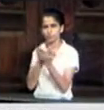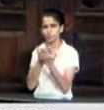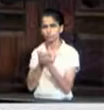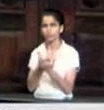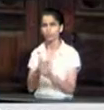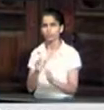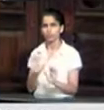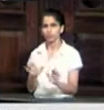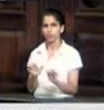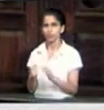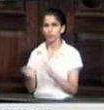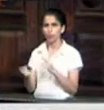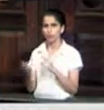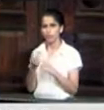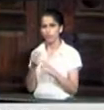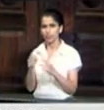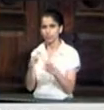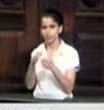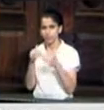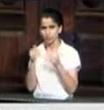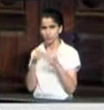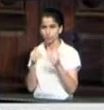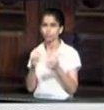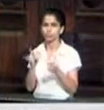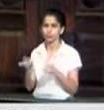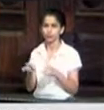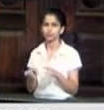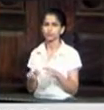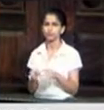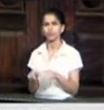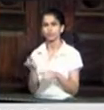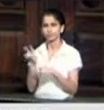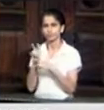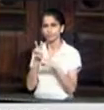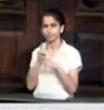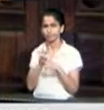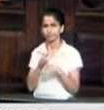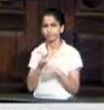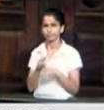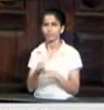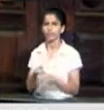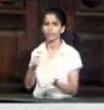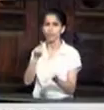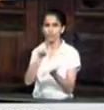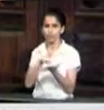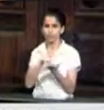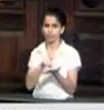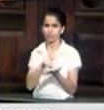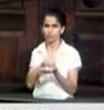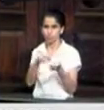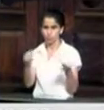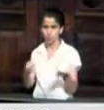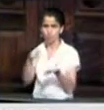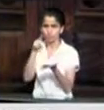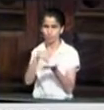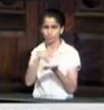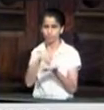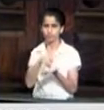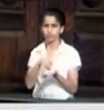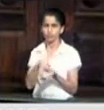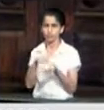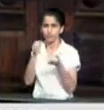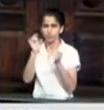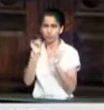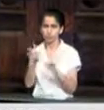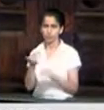uma defesa de lados, fará desta pauta uma defesa de fatos. Até o dia